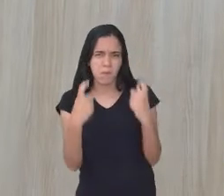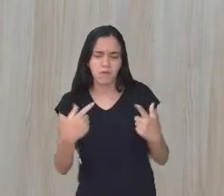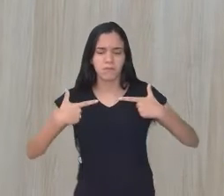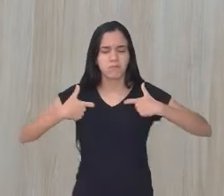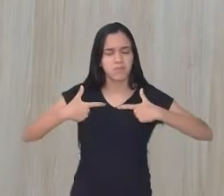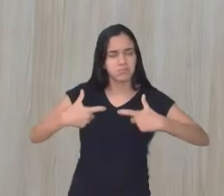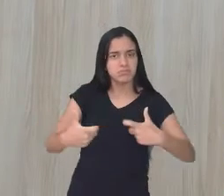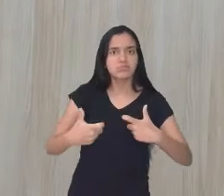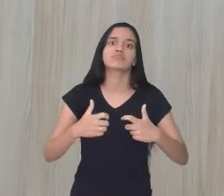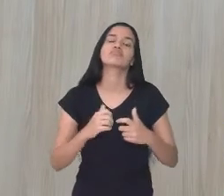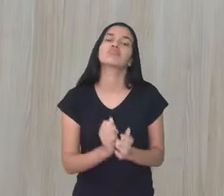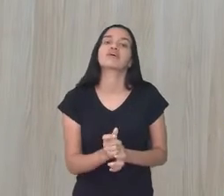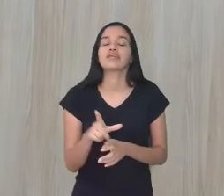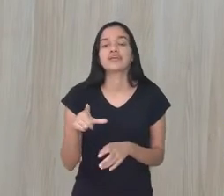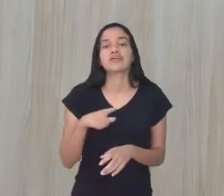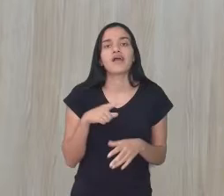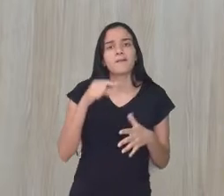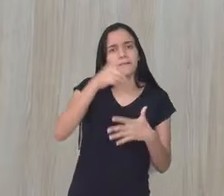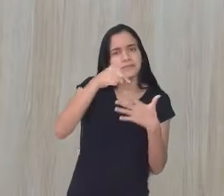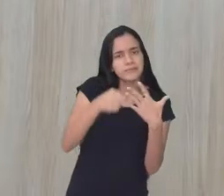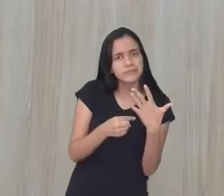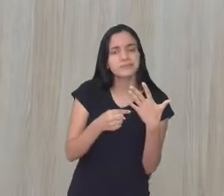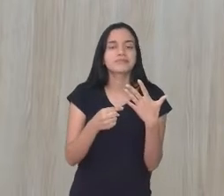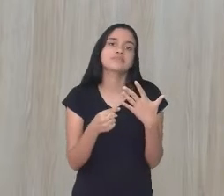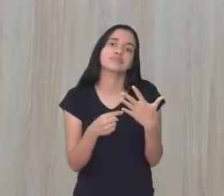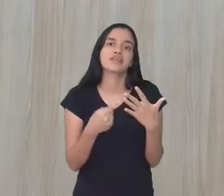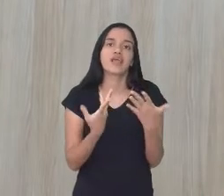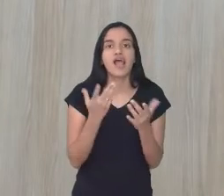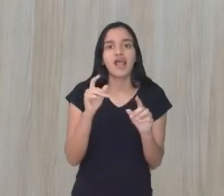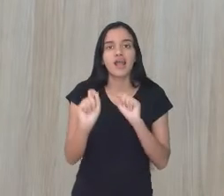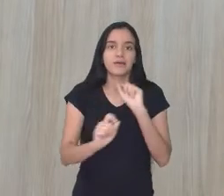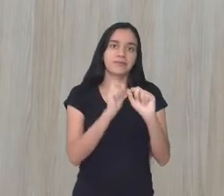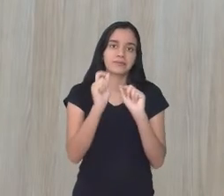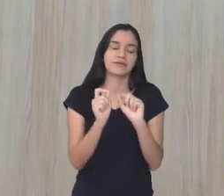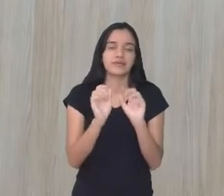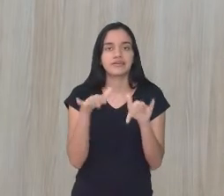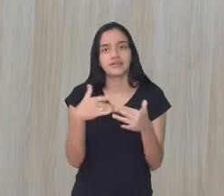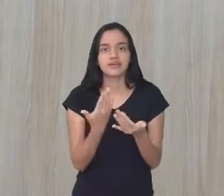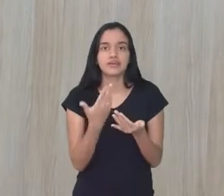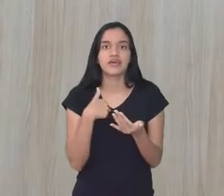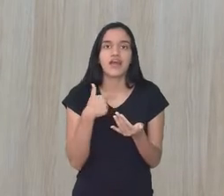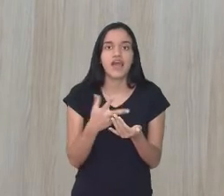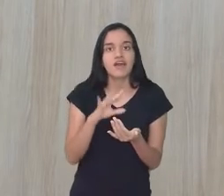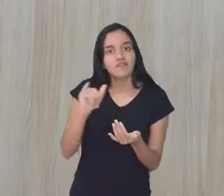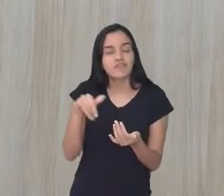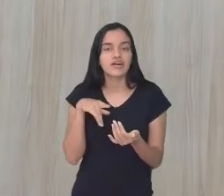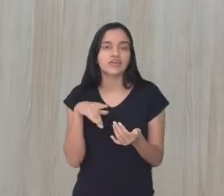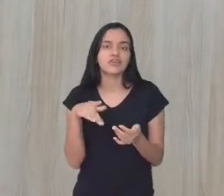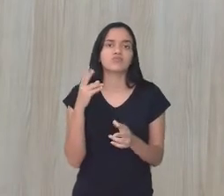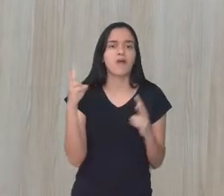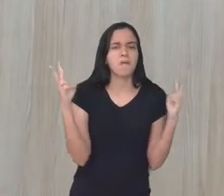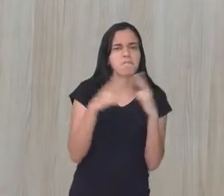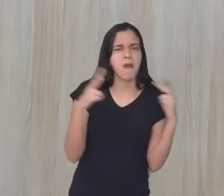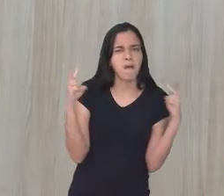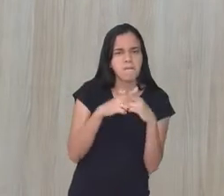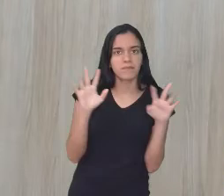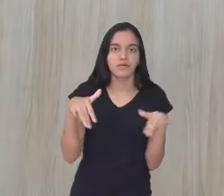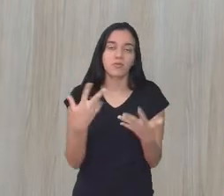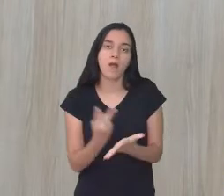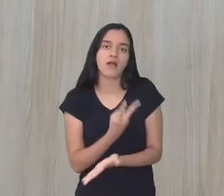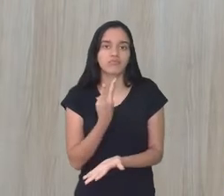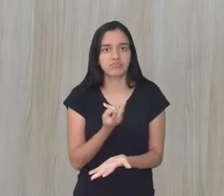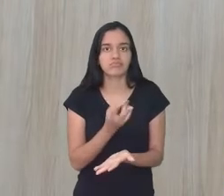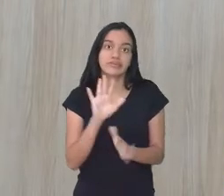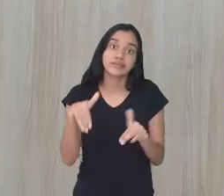as questões que muitas vezes, né, são colocadas ali e vai confrontar com aquele